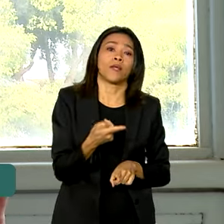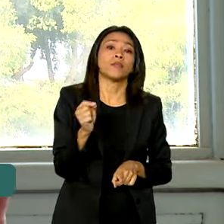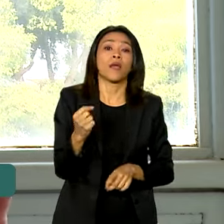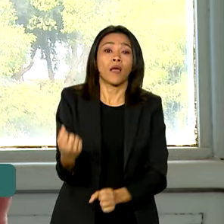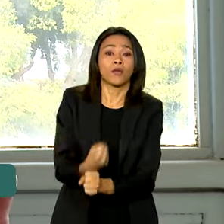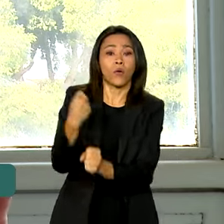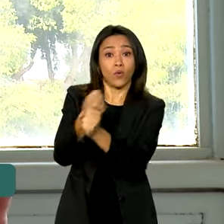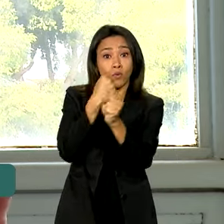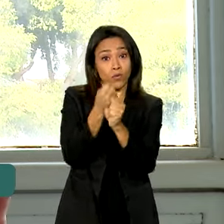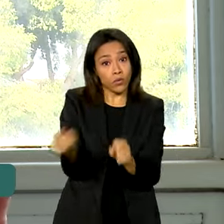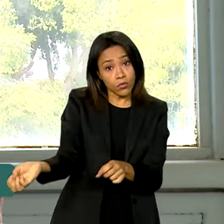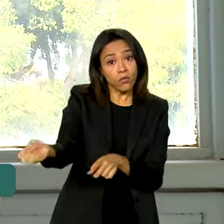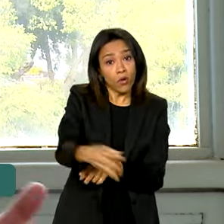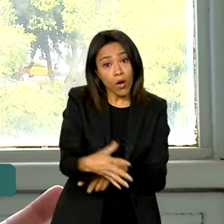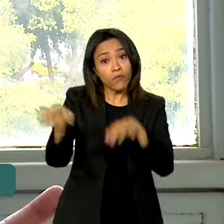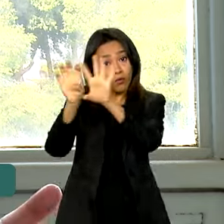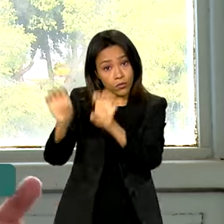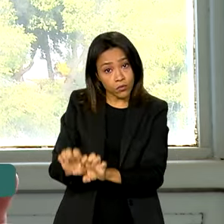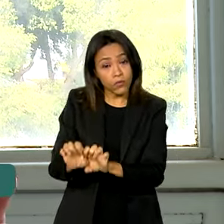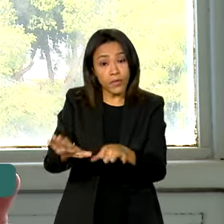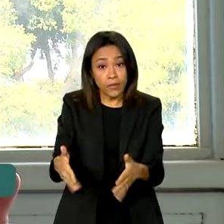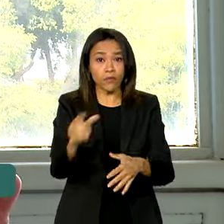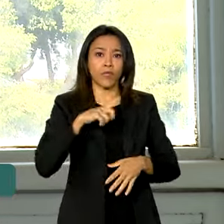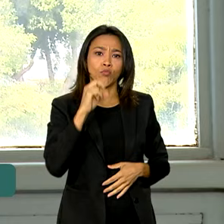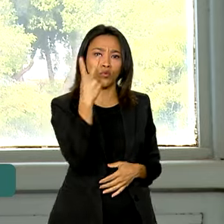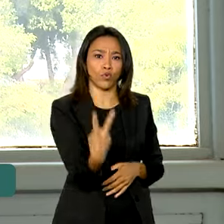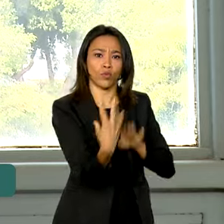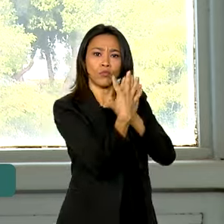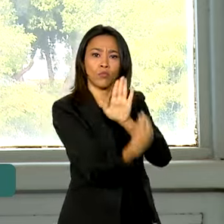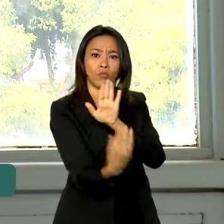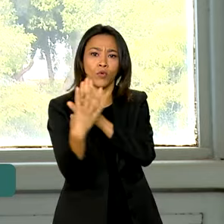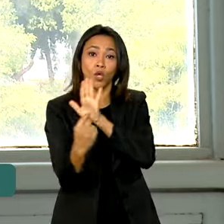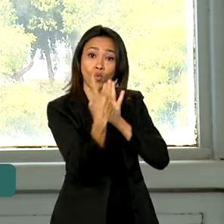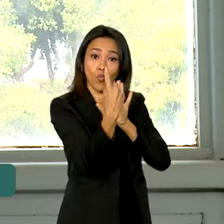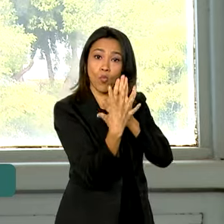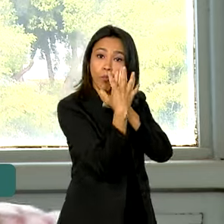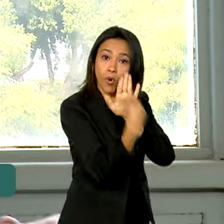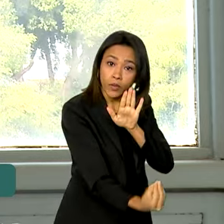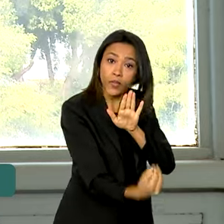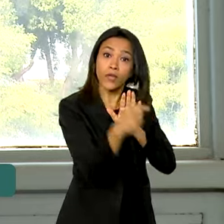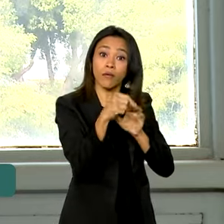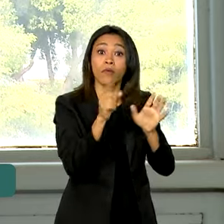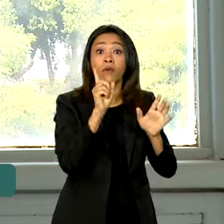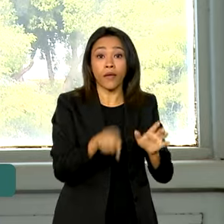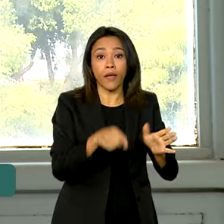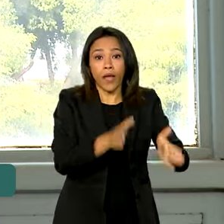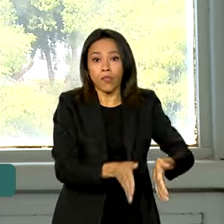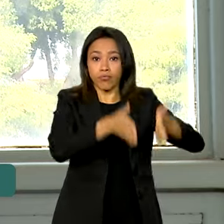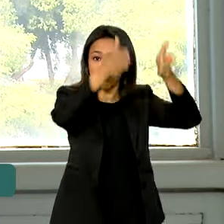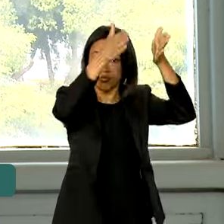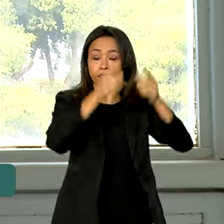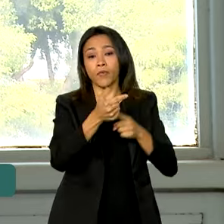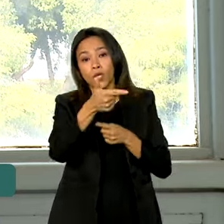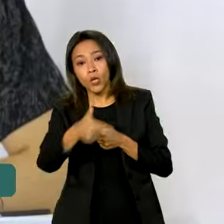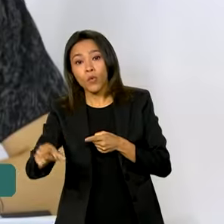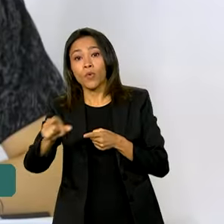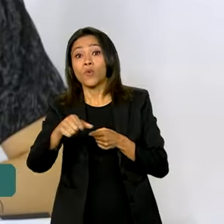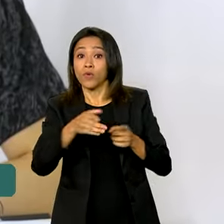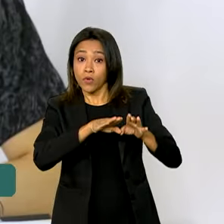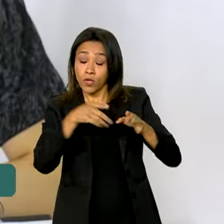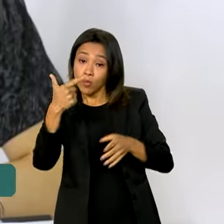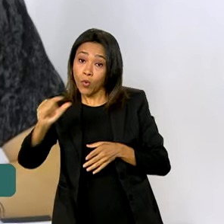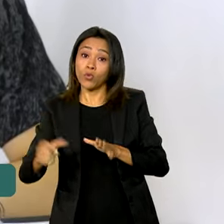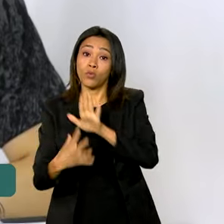construção de novas estruturas. E aí a gente tem dois modelos, né? Um modelo mais horizontalizado e um modelo mais verticalizado.